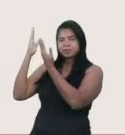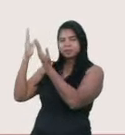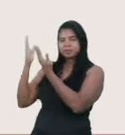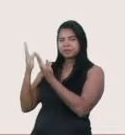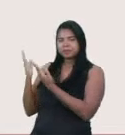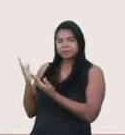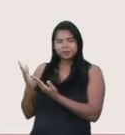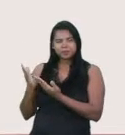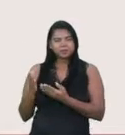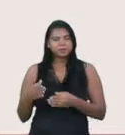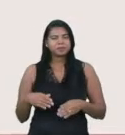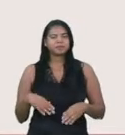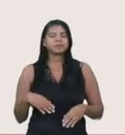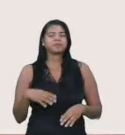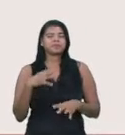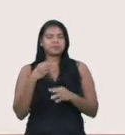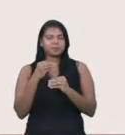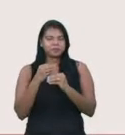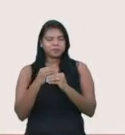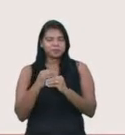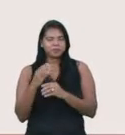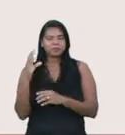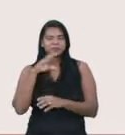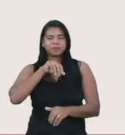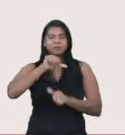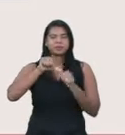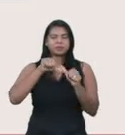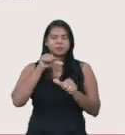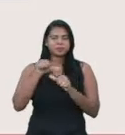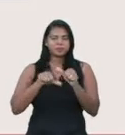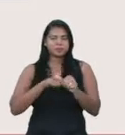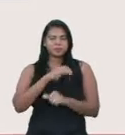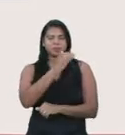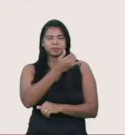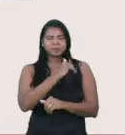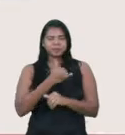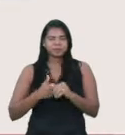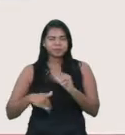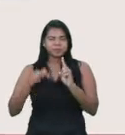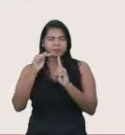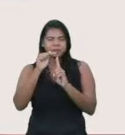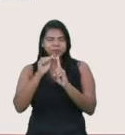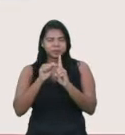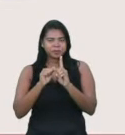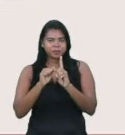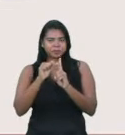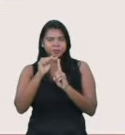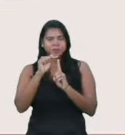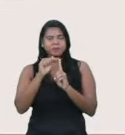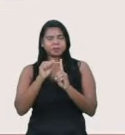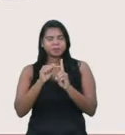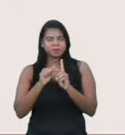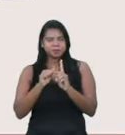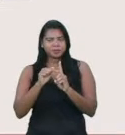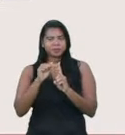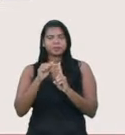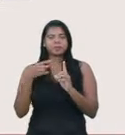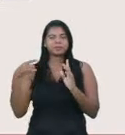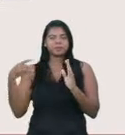também está associado a transformação da energia térmica e também na levitação